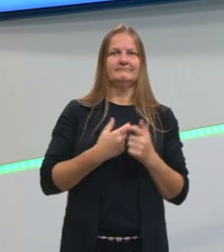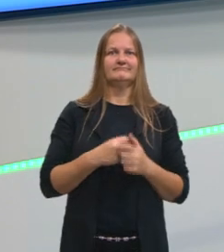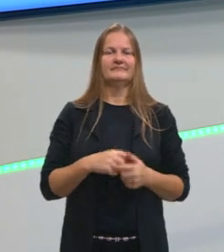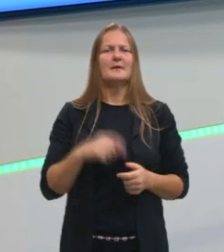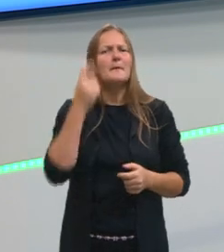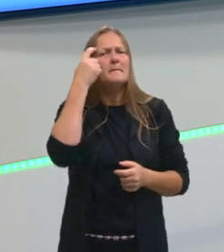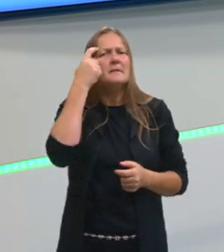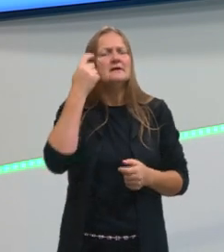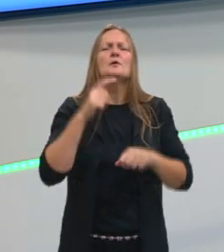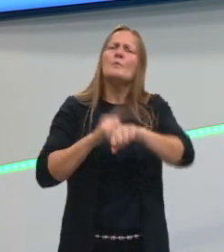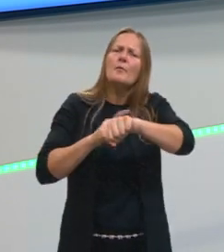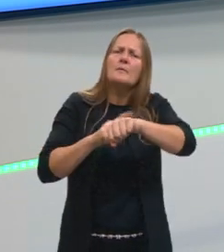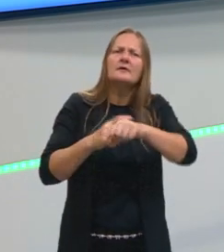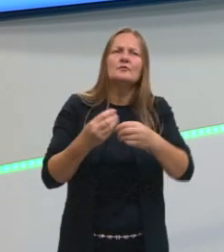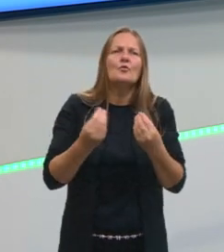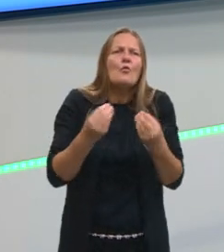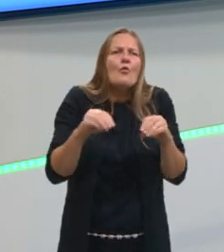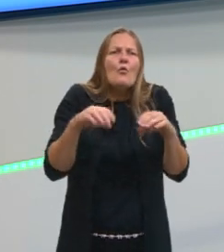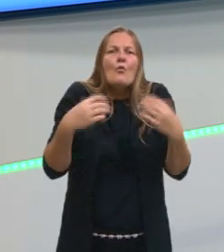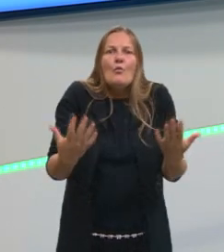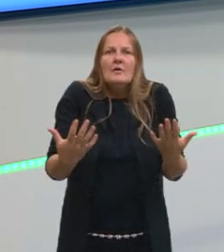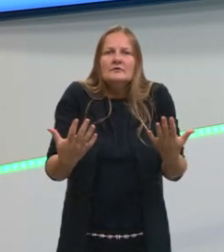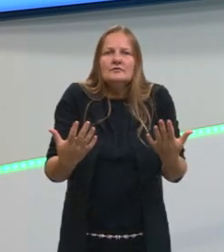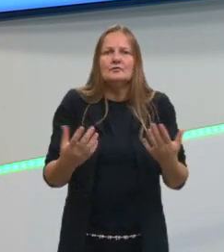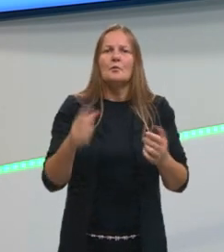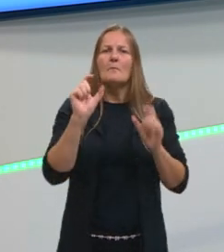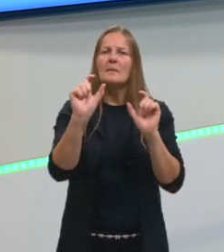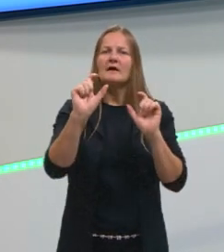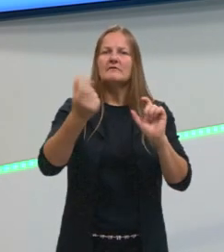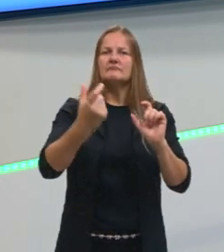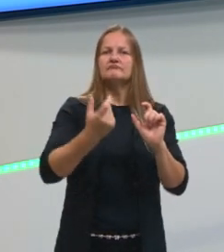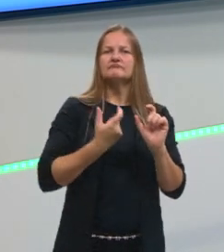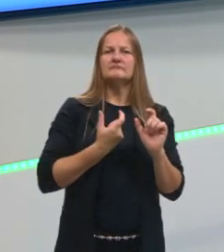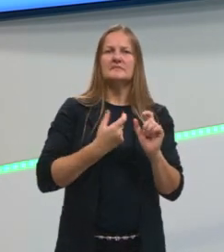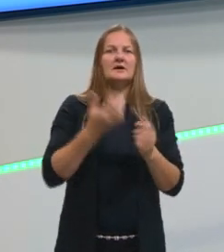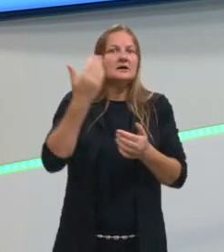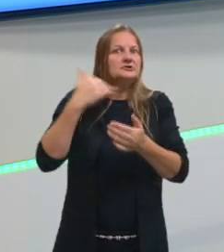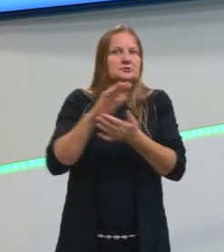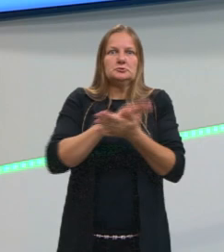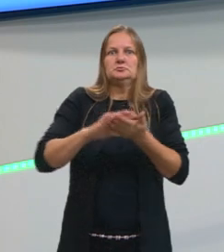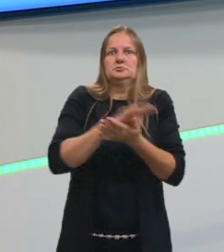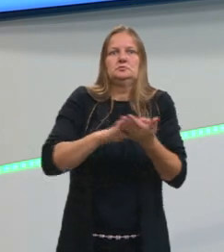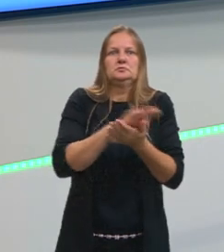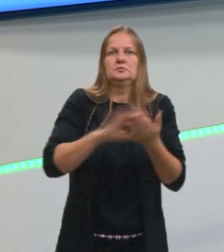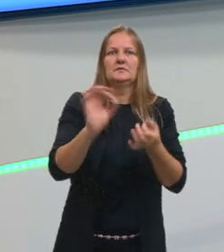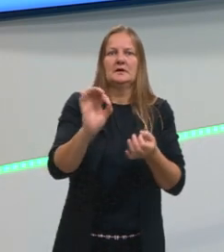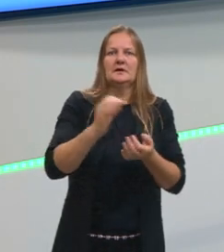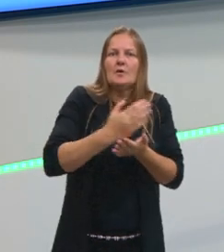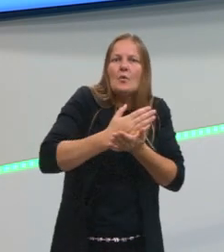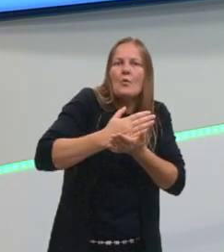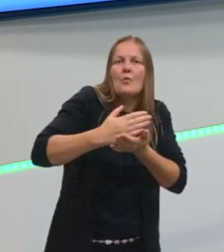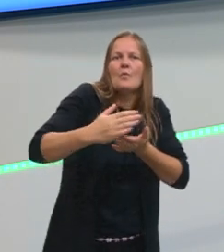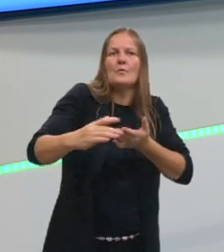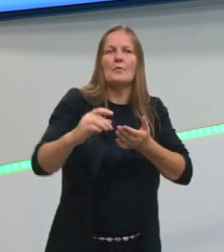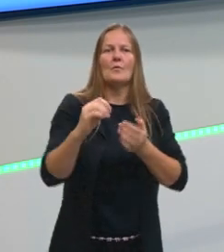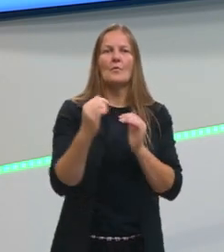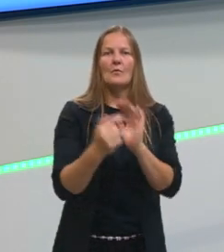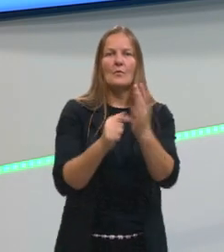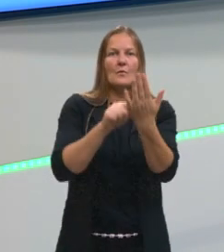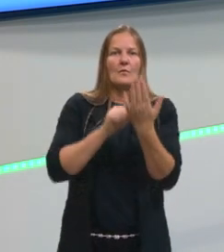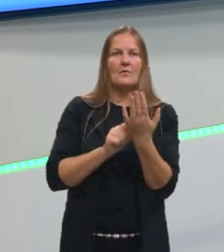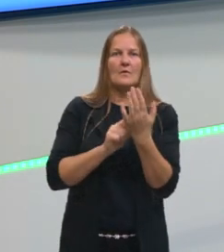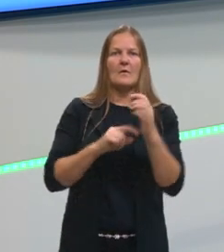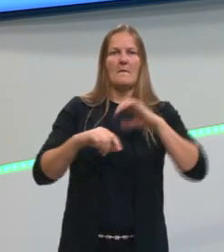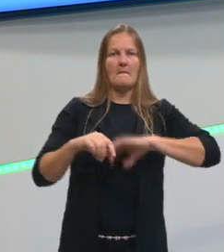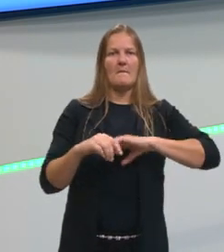em que momento quando aconteceu que essa palavra que ela não fazia parte ela começou a aparecer na